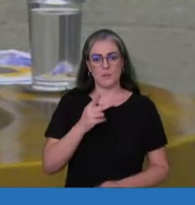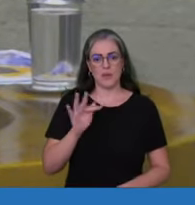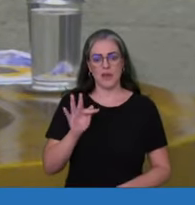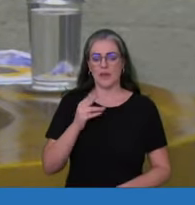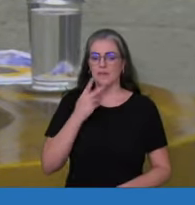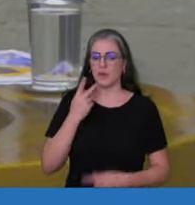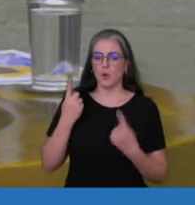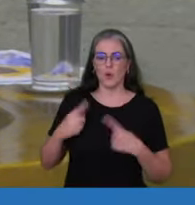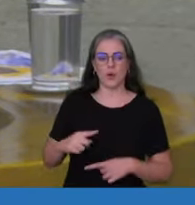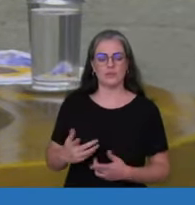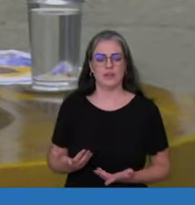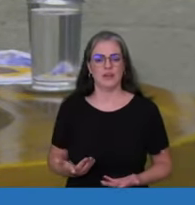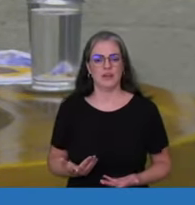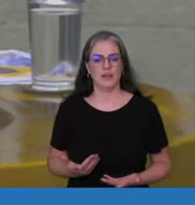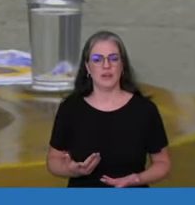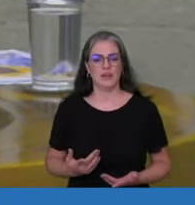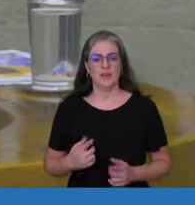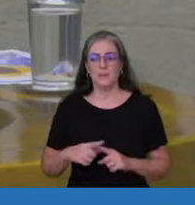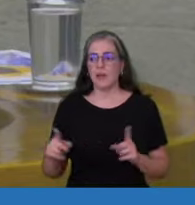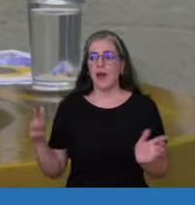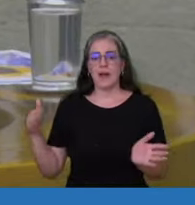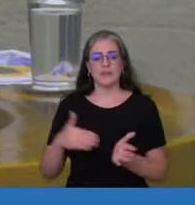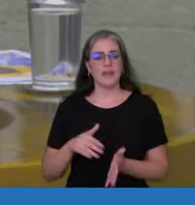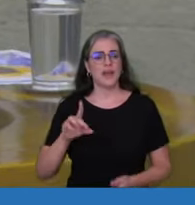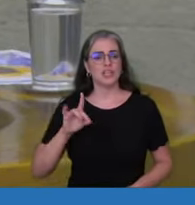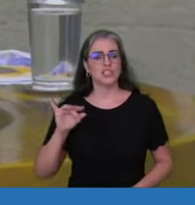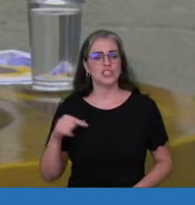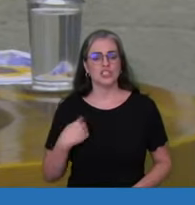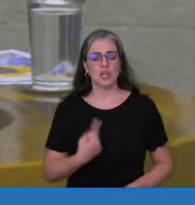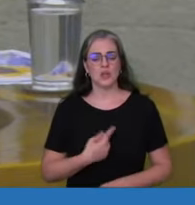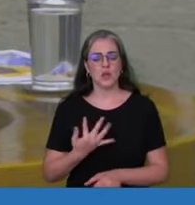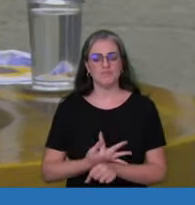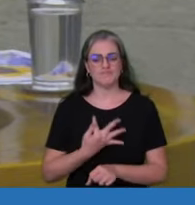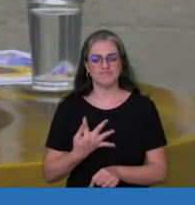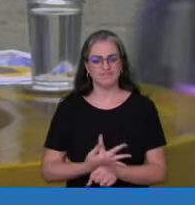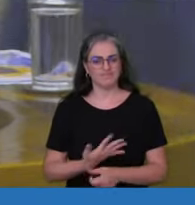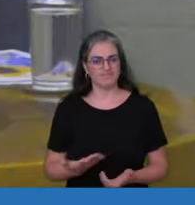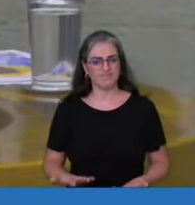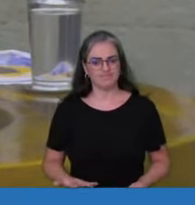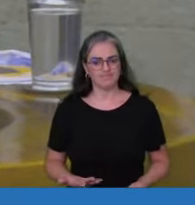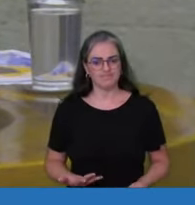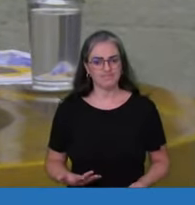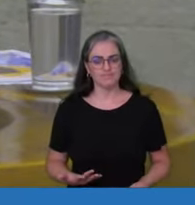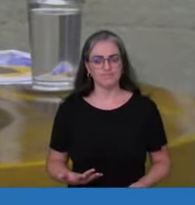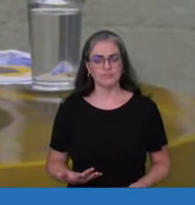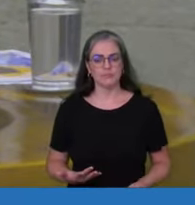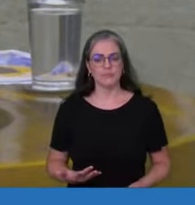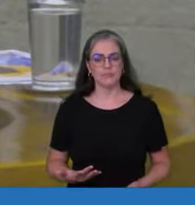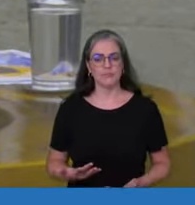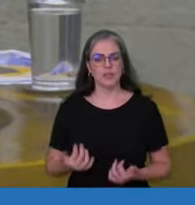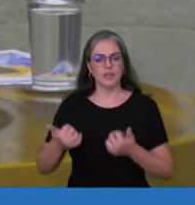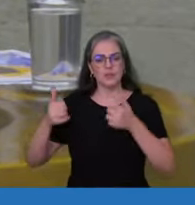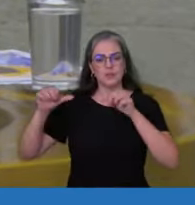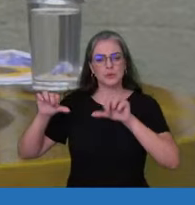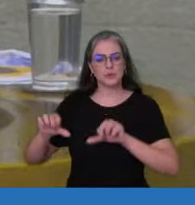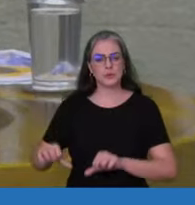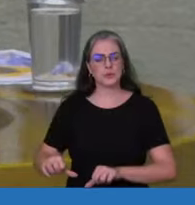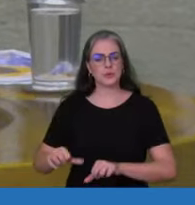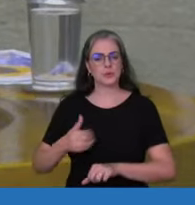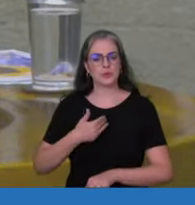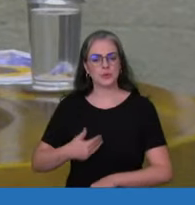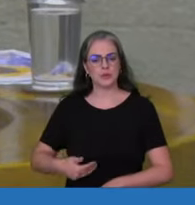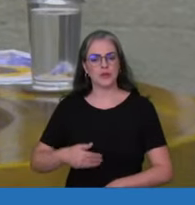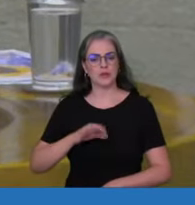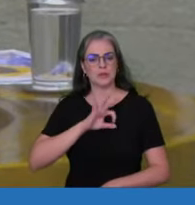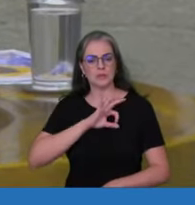a sociedade e o parlamento vai tolerar que parte do Estado seja corroído pela milícia, em especial